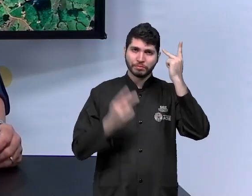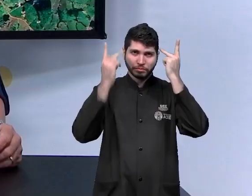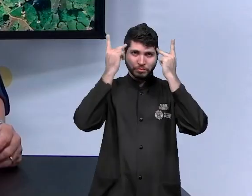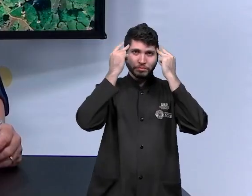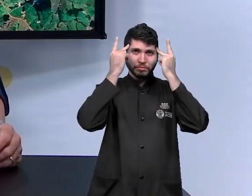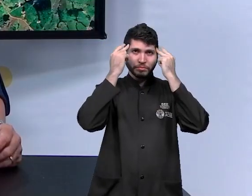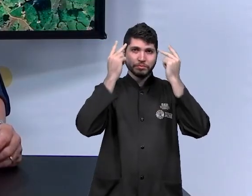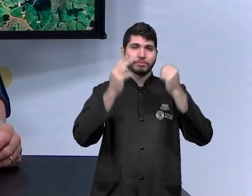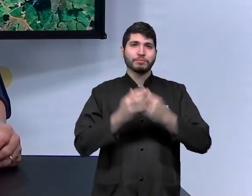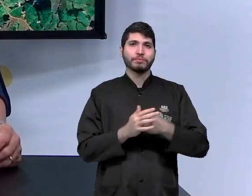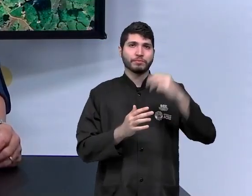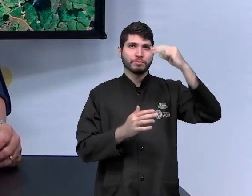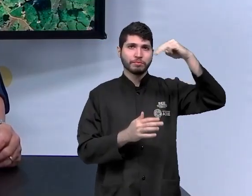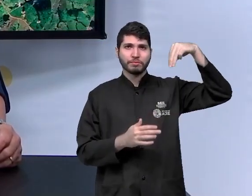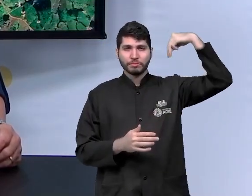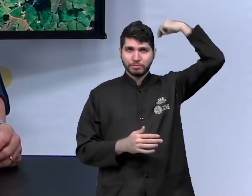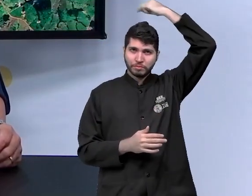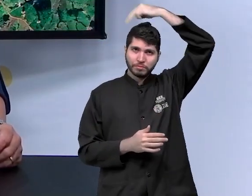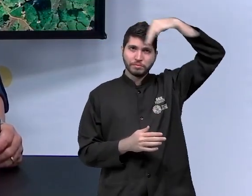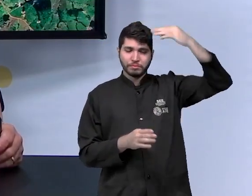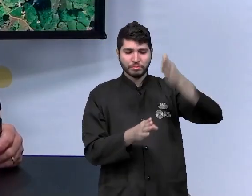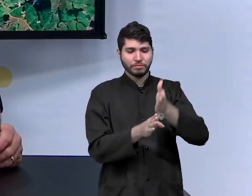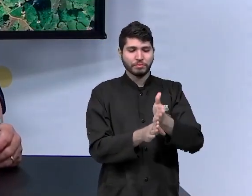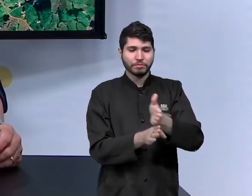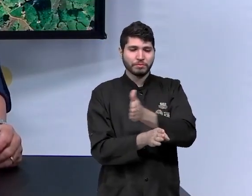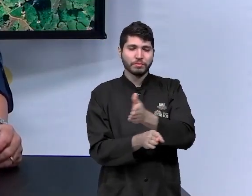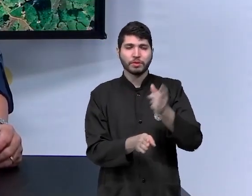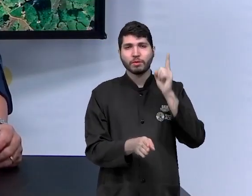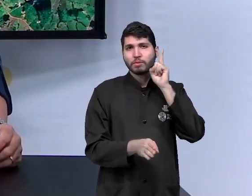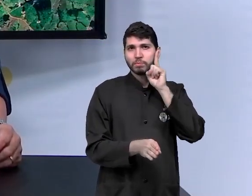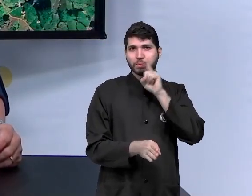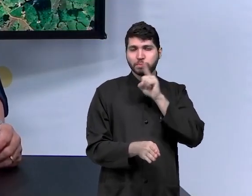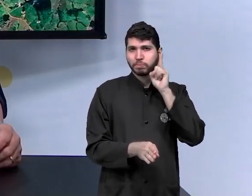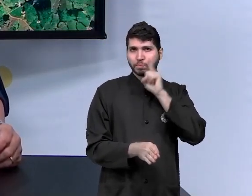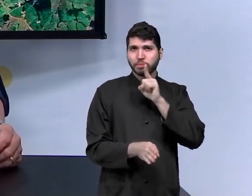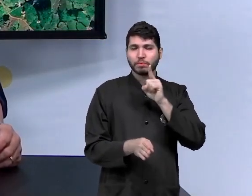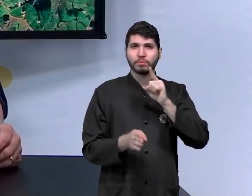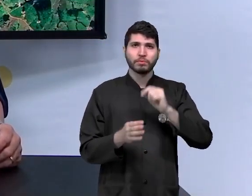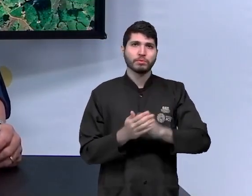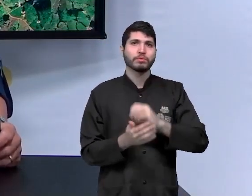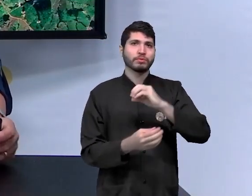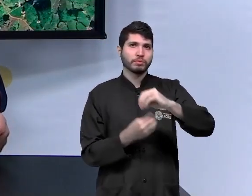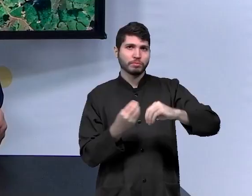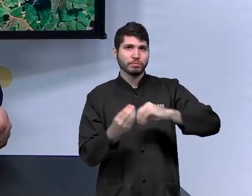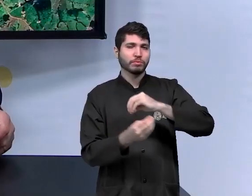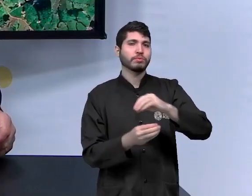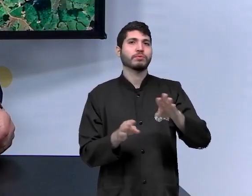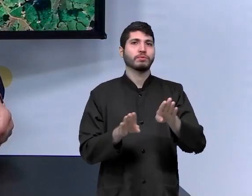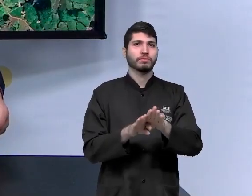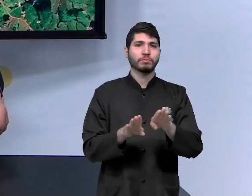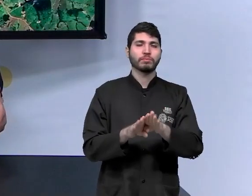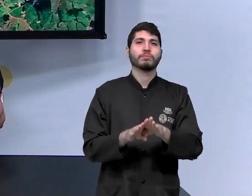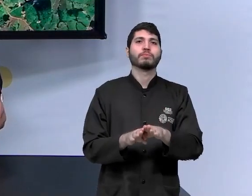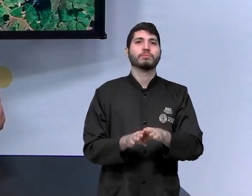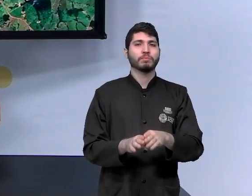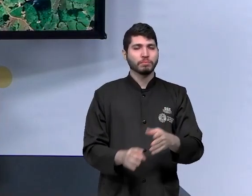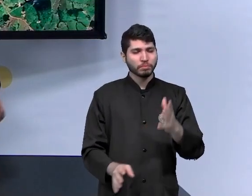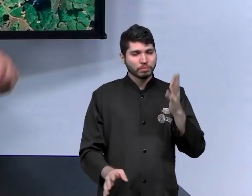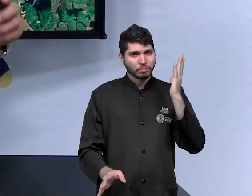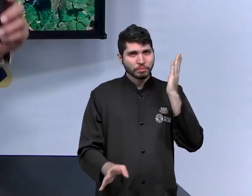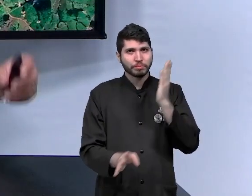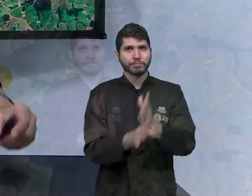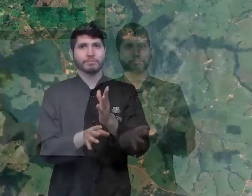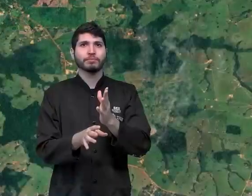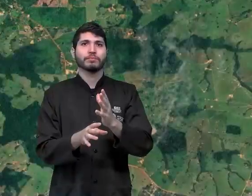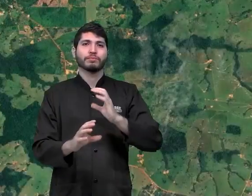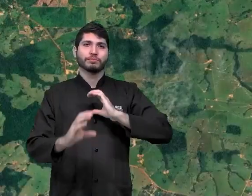lá no México, que faz fronteira com os Estados Unidos, tem esse fenômeno também por essas constantes trocas. Vamos dar continuidade aqui, slide na tela.